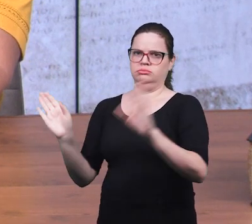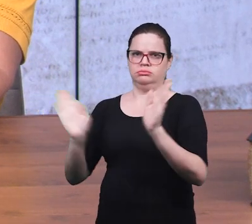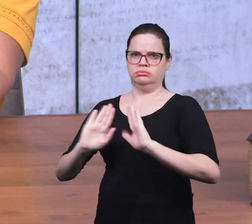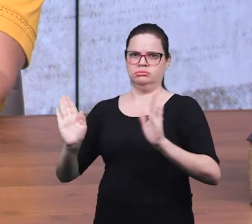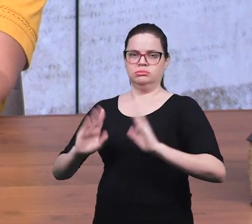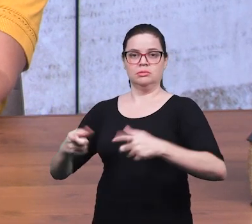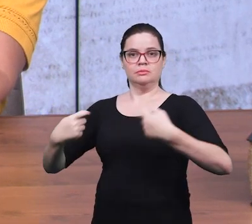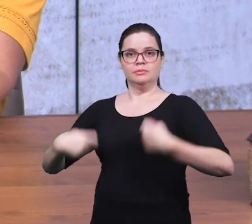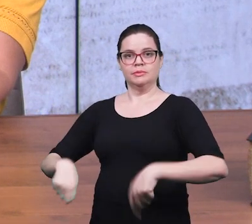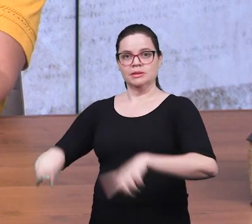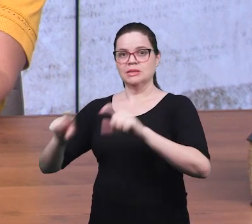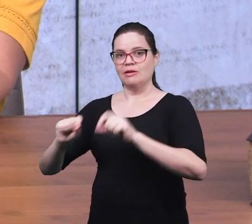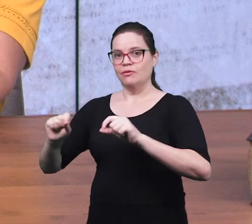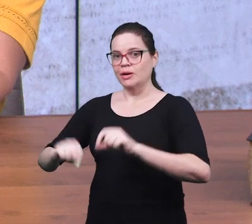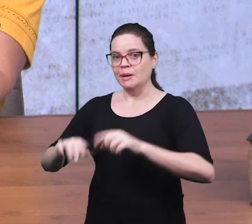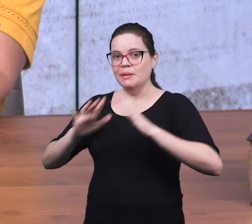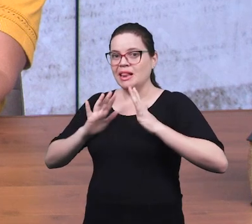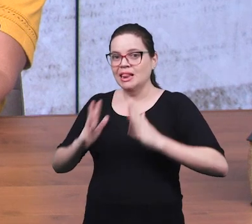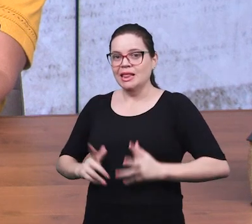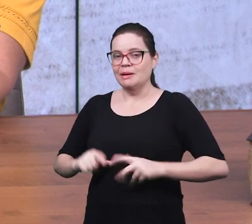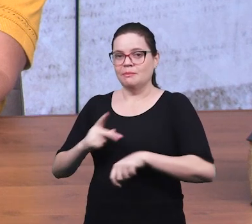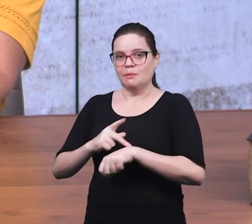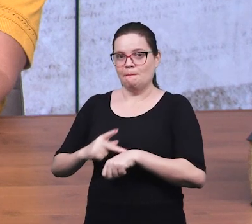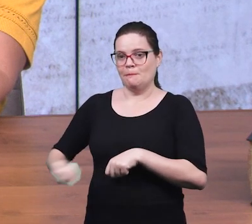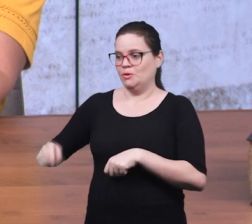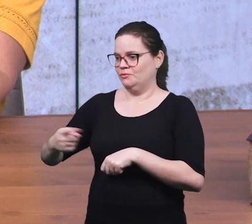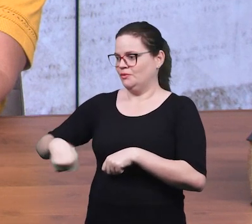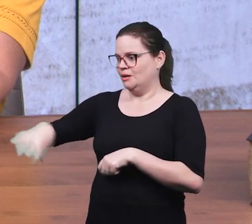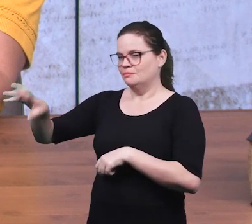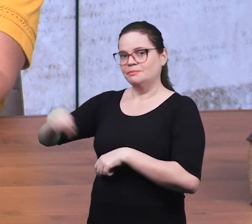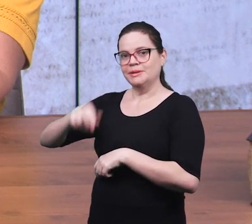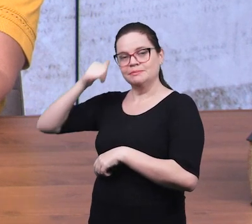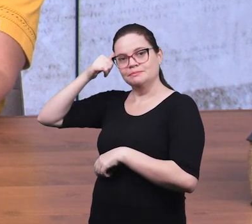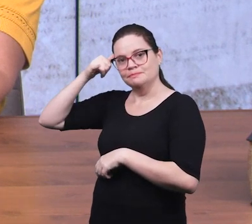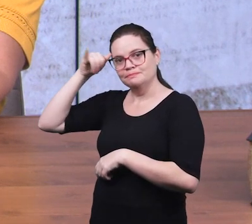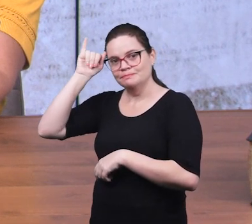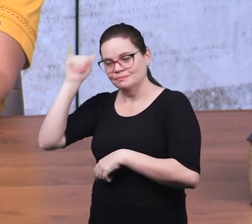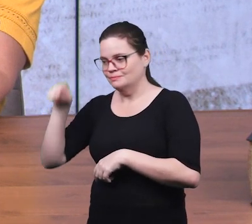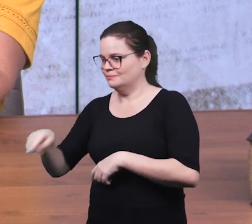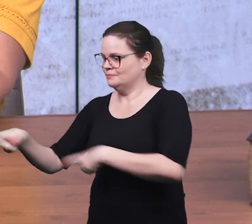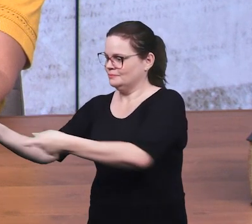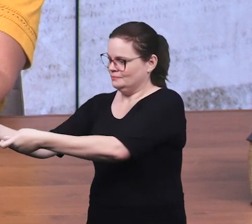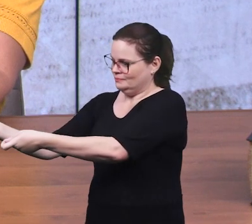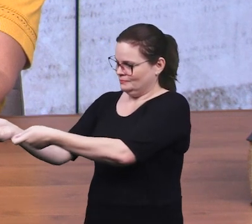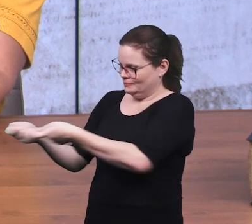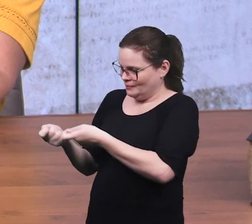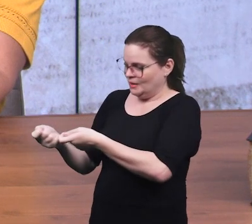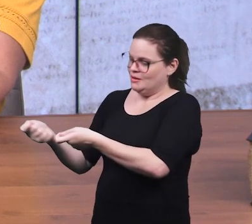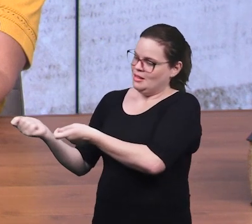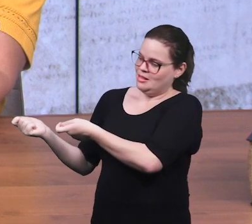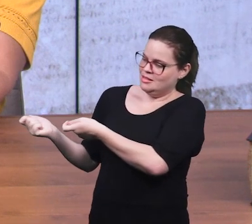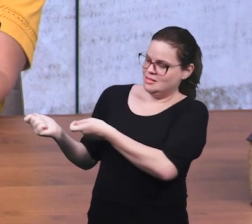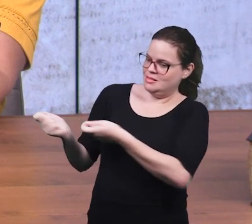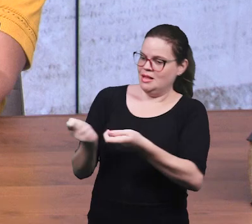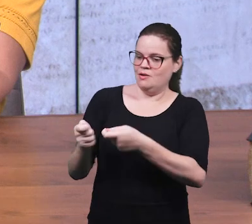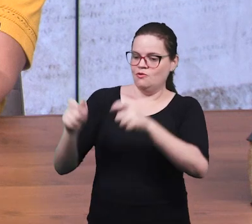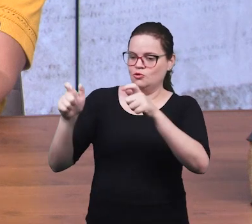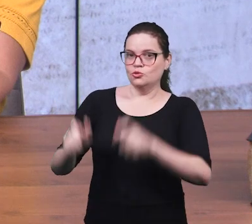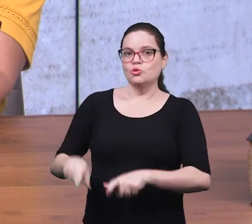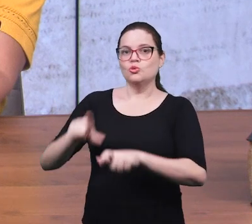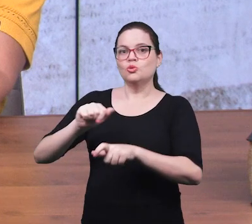anciãos daquela cidade trarão a bezerra a um vale áspero que nunca foi lavrado